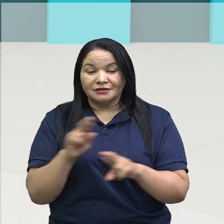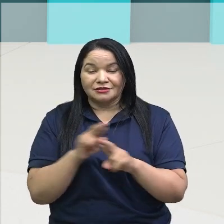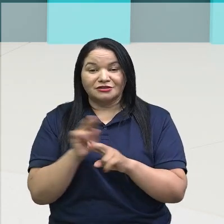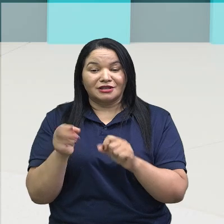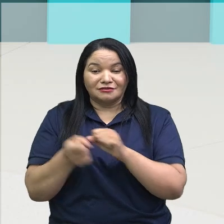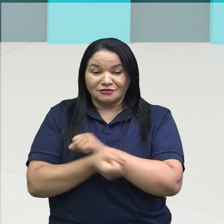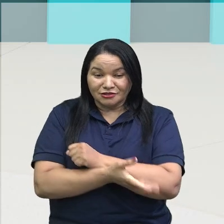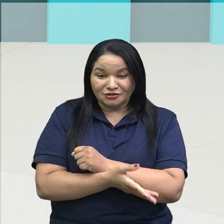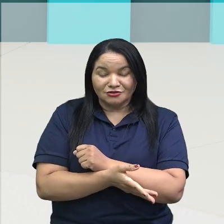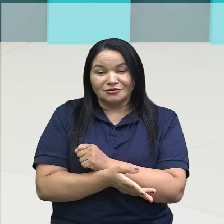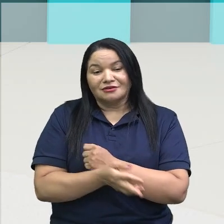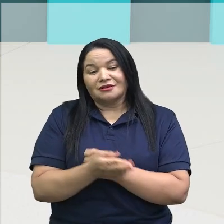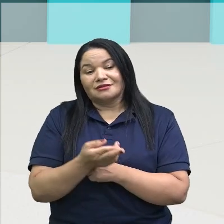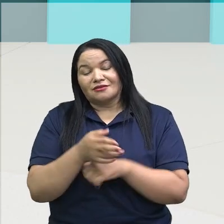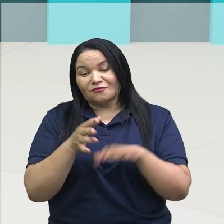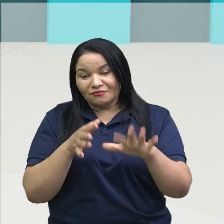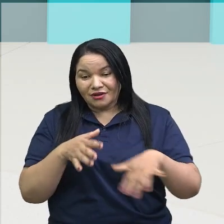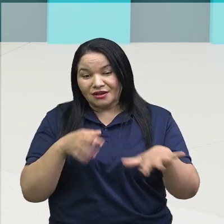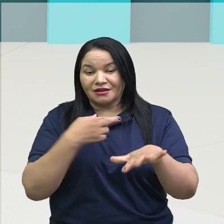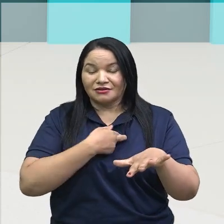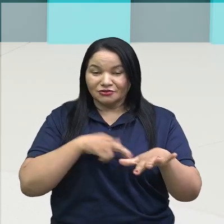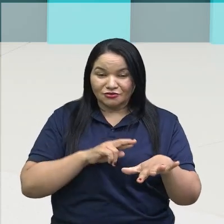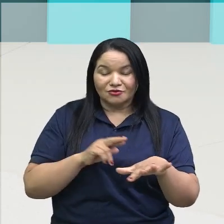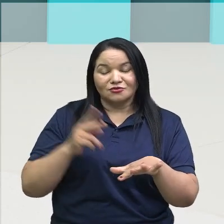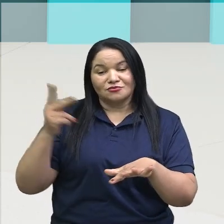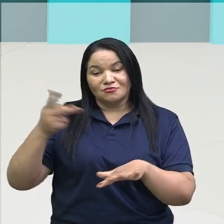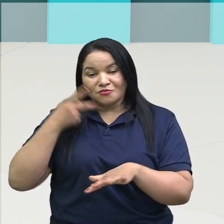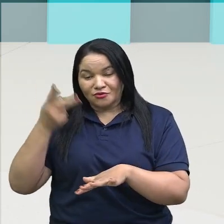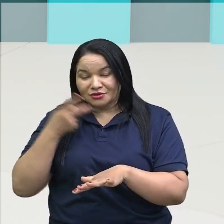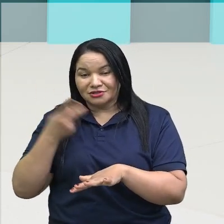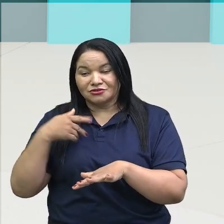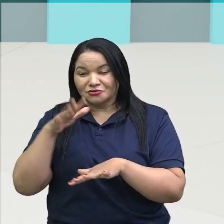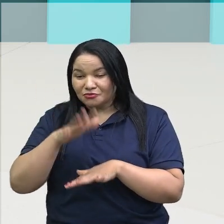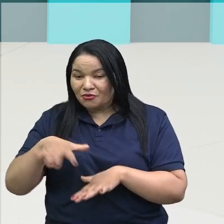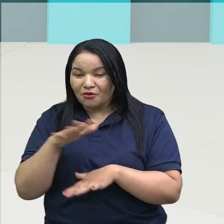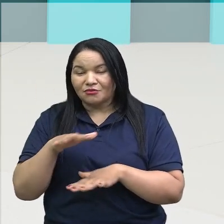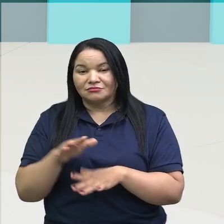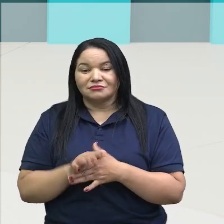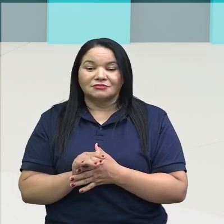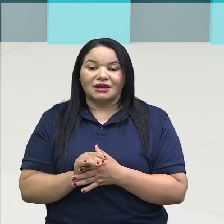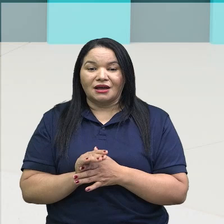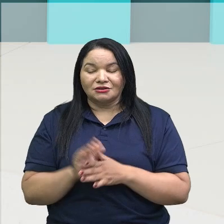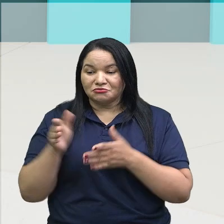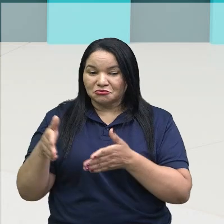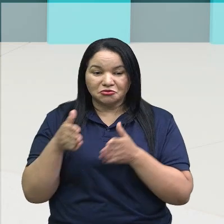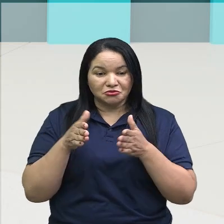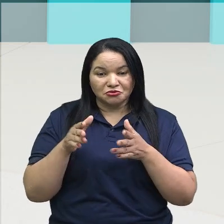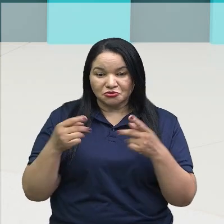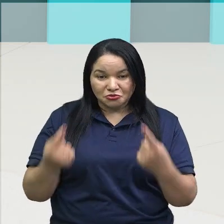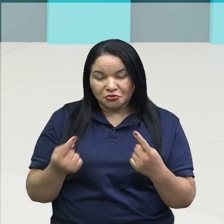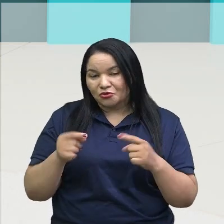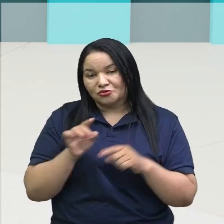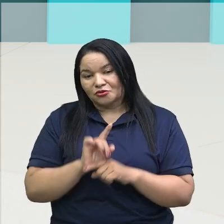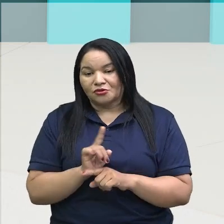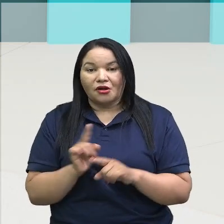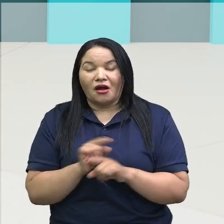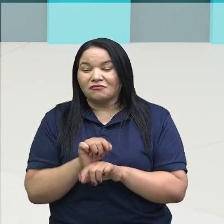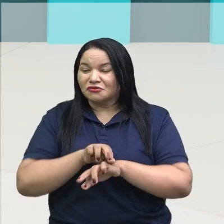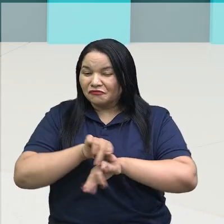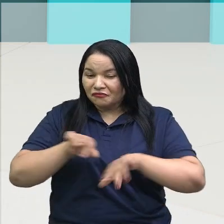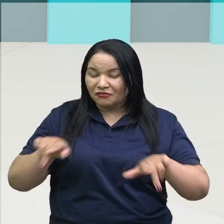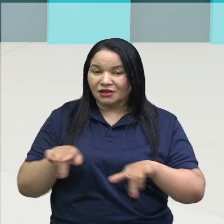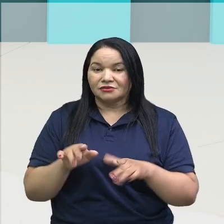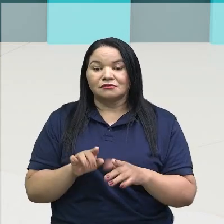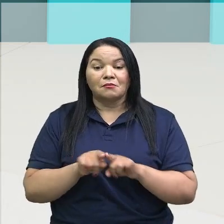certo? Tanto no campo religioso quanto político e em outros campos também. Não se fecha apenas nesse local. Mas o homem envolto em